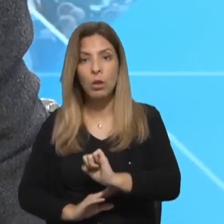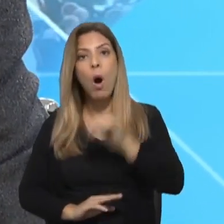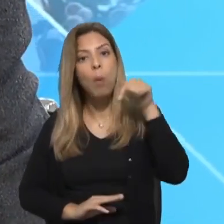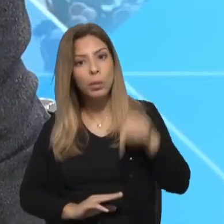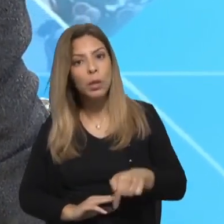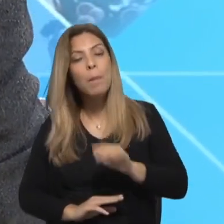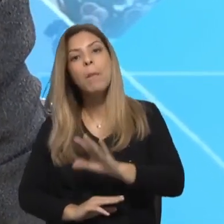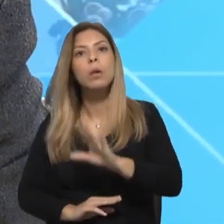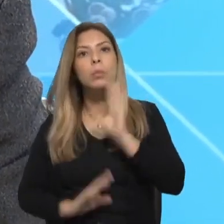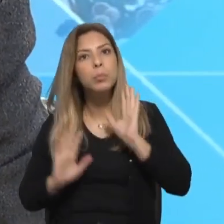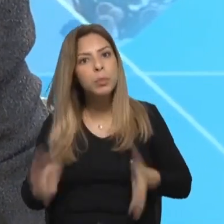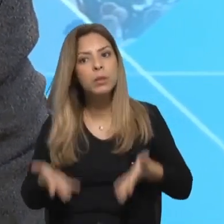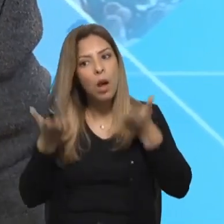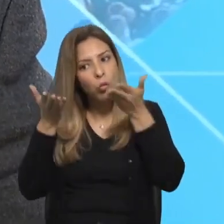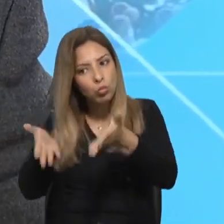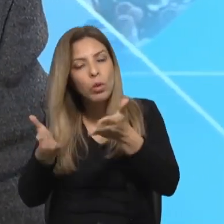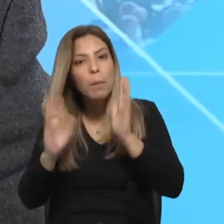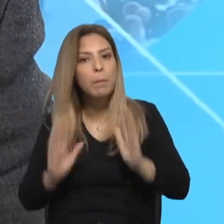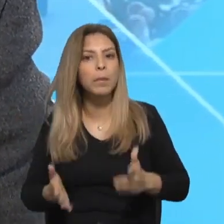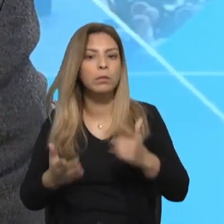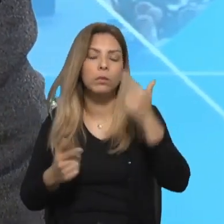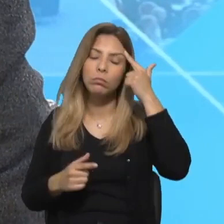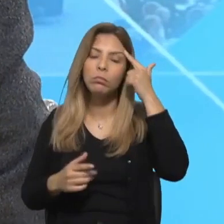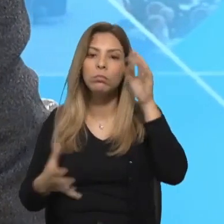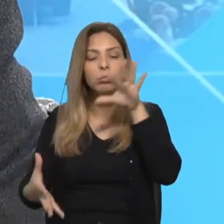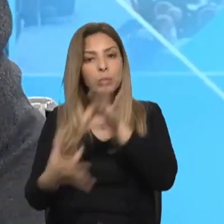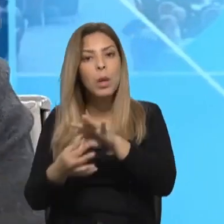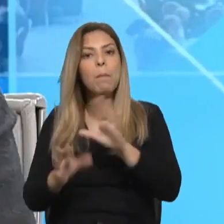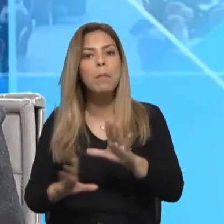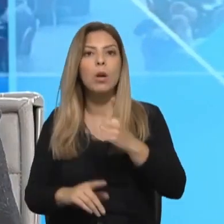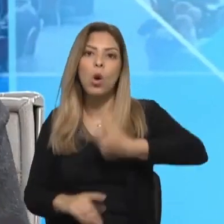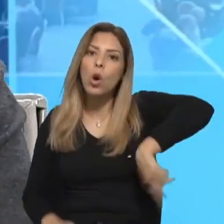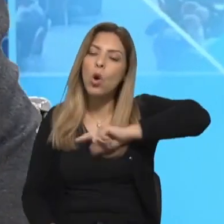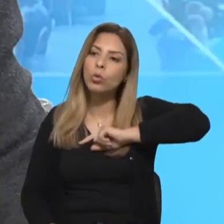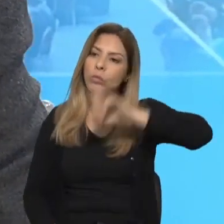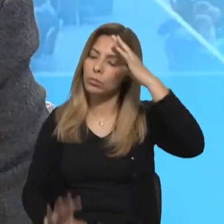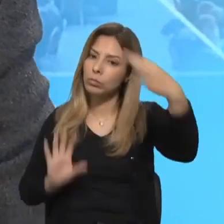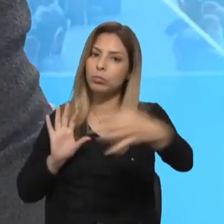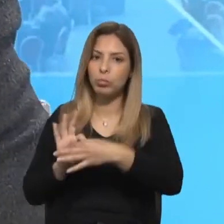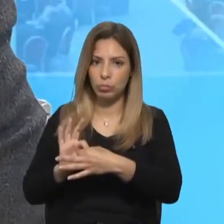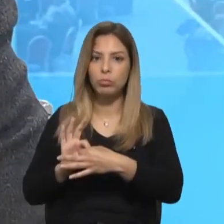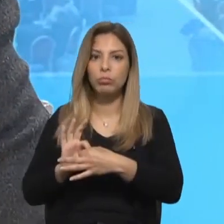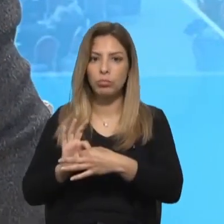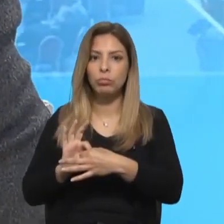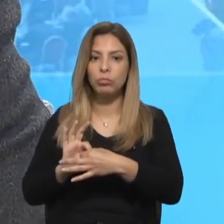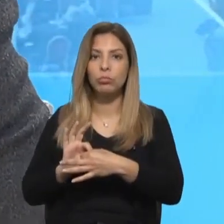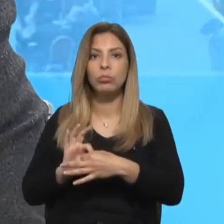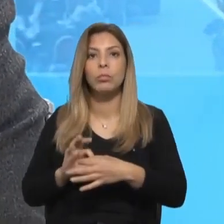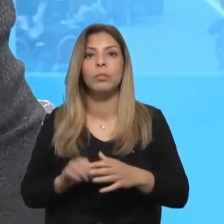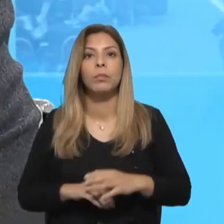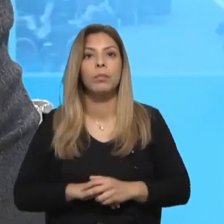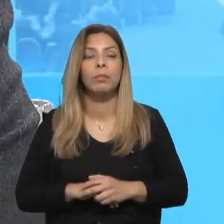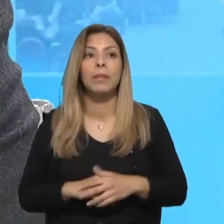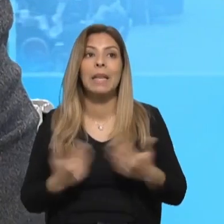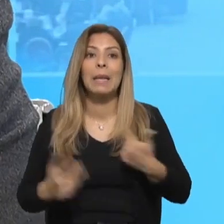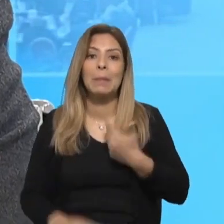necessário acudir, que é necessário responder, mas também olhar para estas pessoas como nossos concidadãos. Isto é, parece-me que